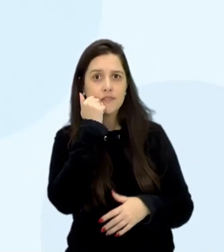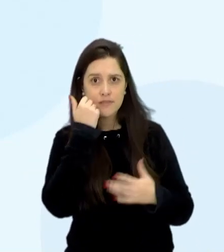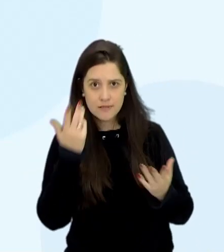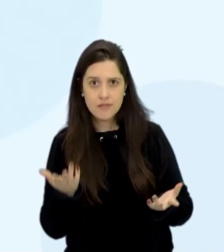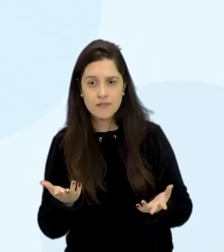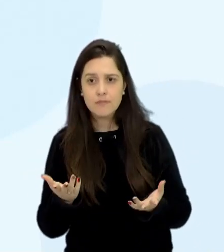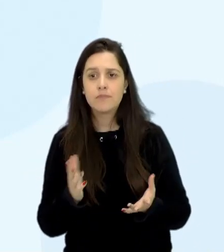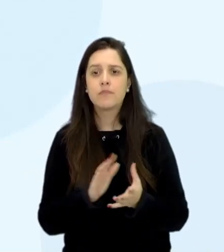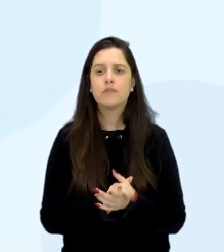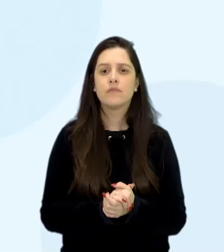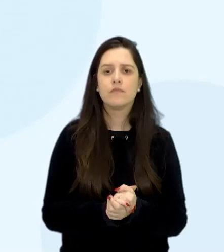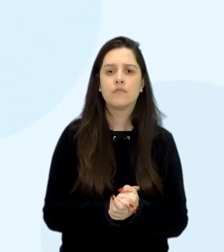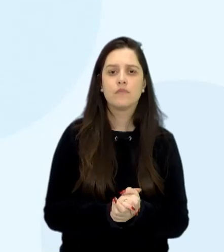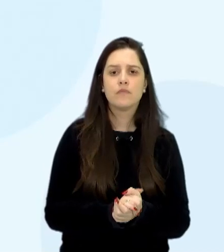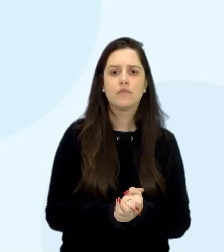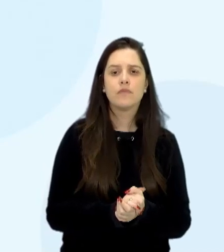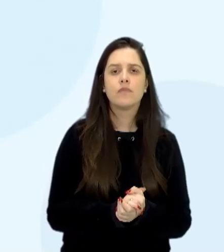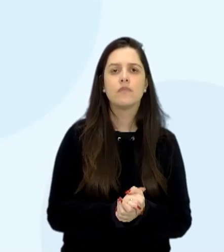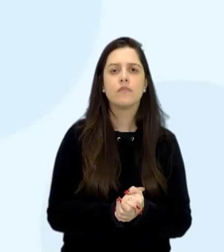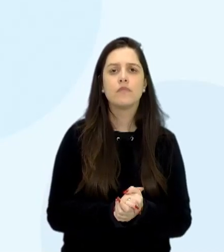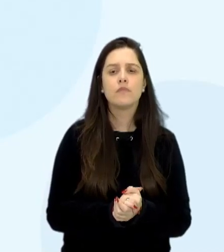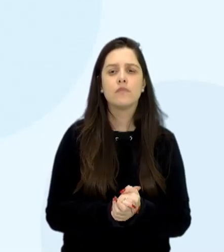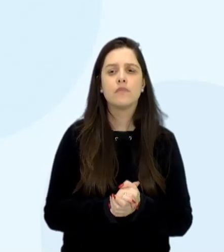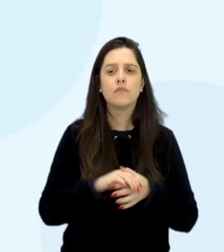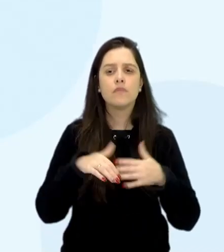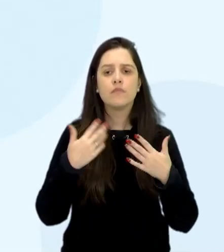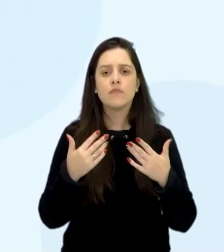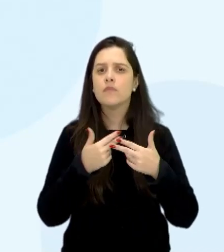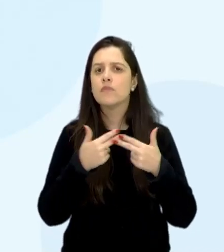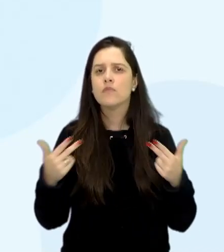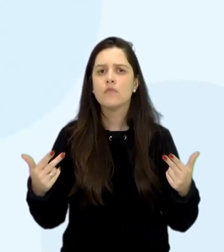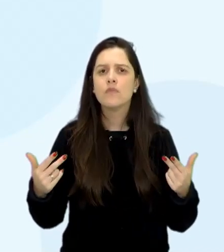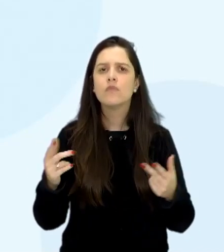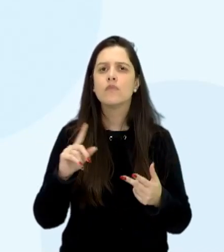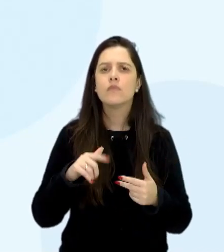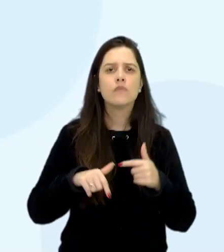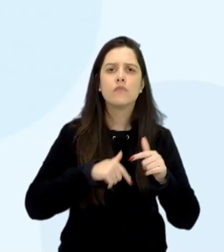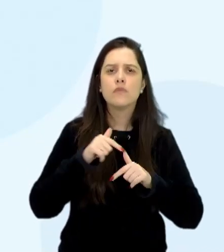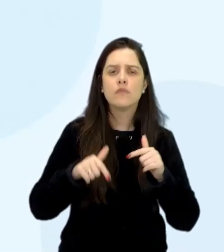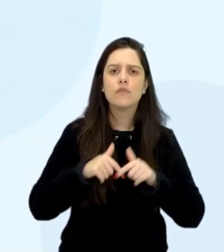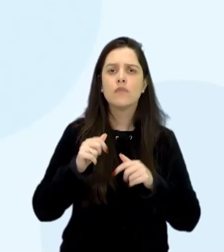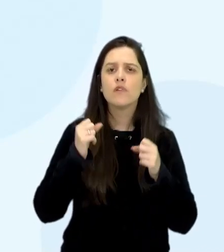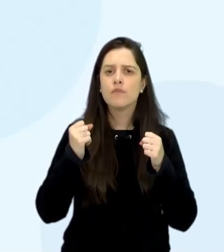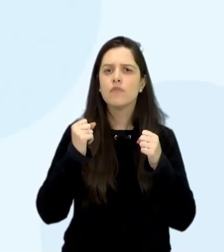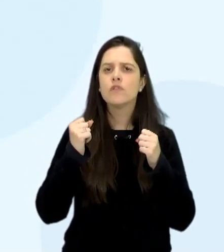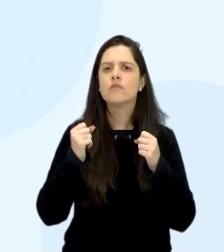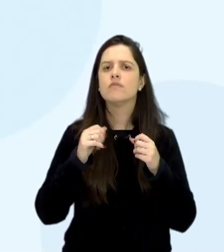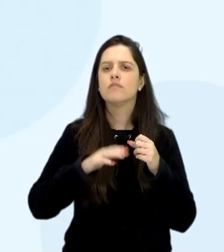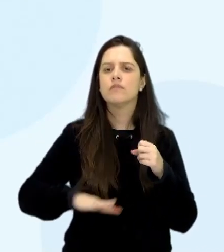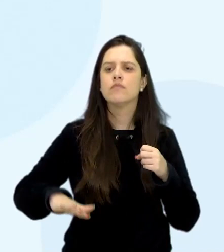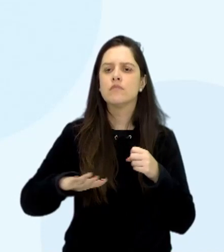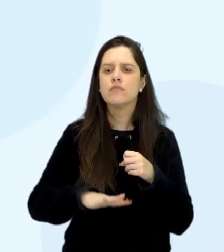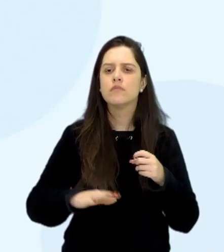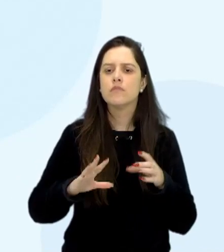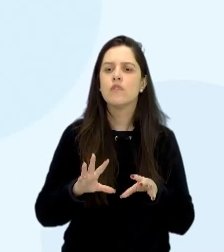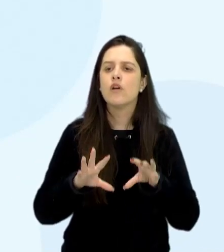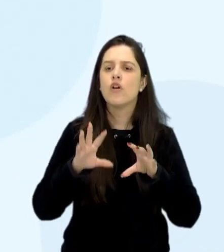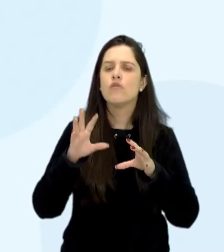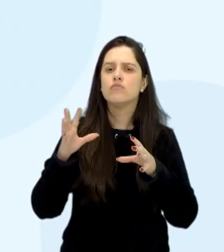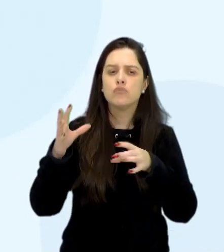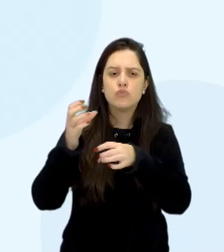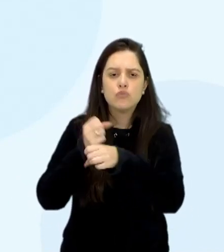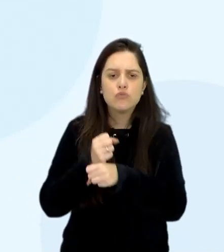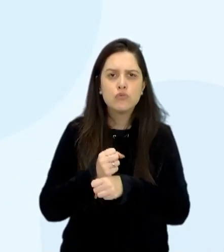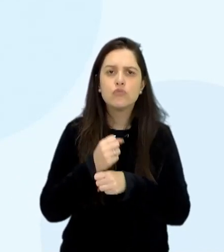a equipe, a organização, né? Então, para compreender o trabalho dessa força-tarefa da ciência, formada por 2 professores